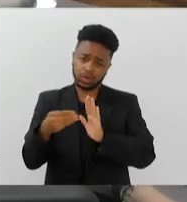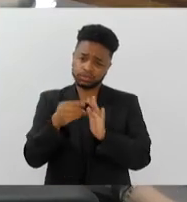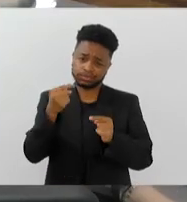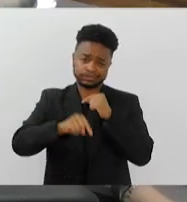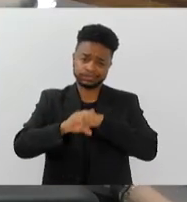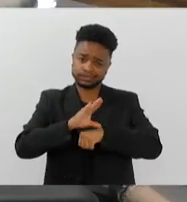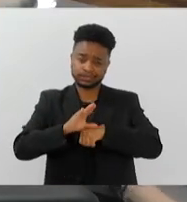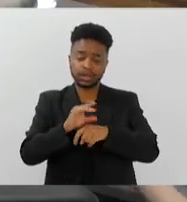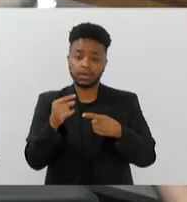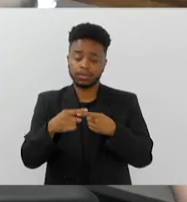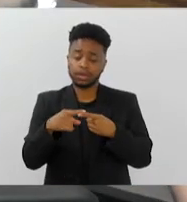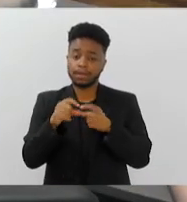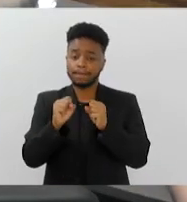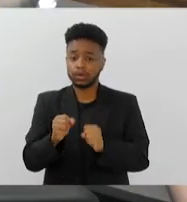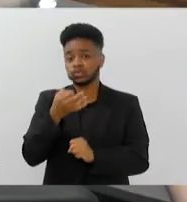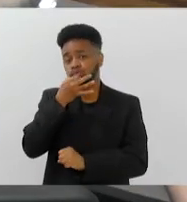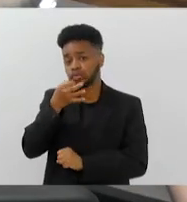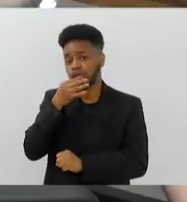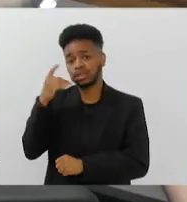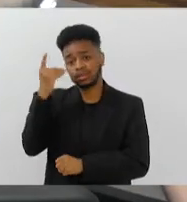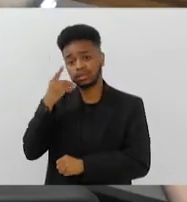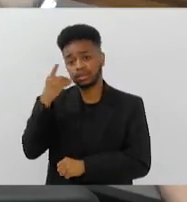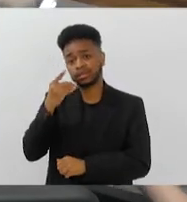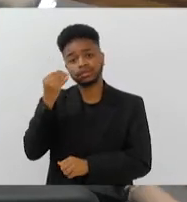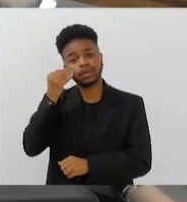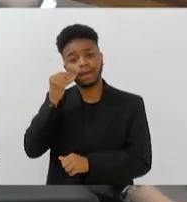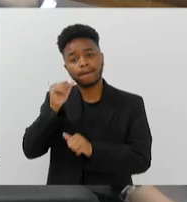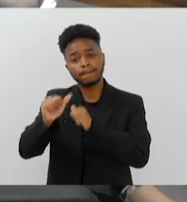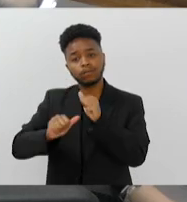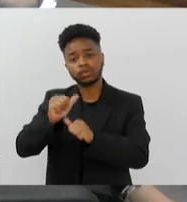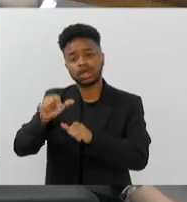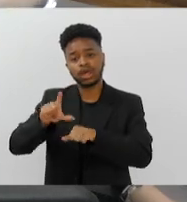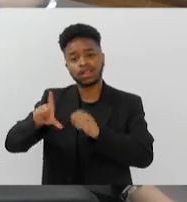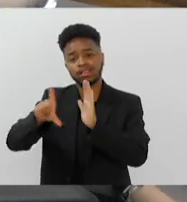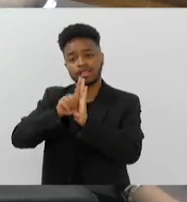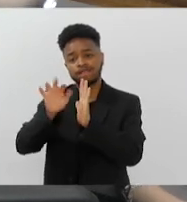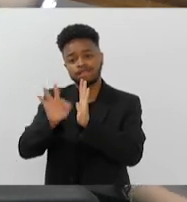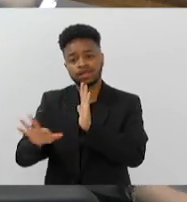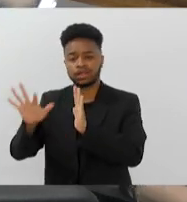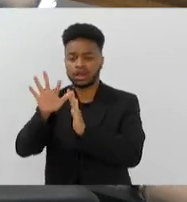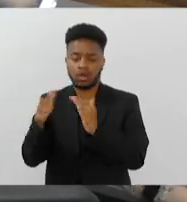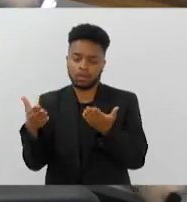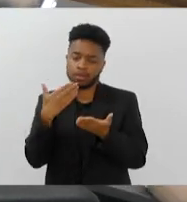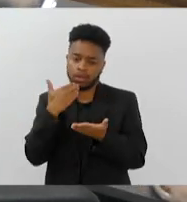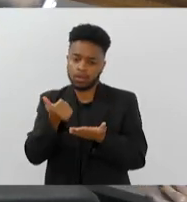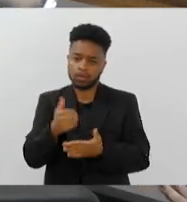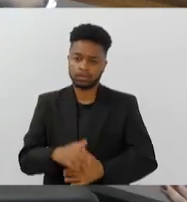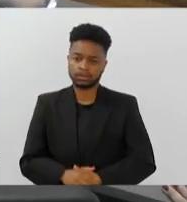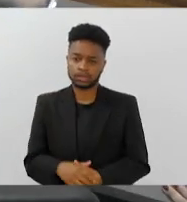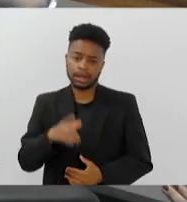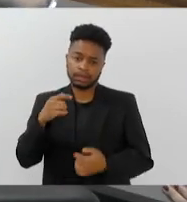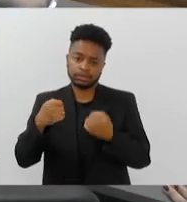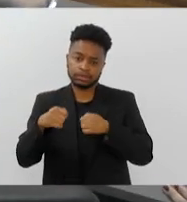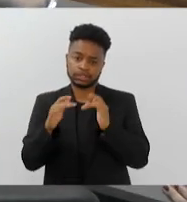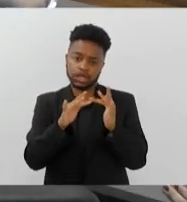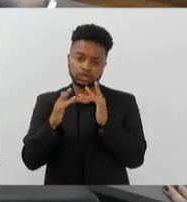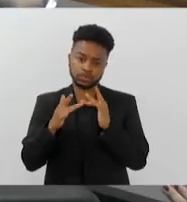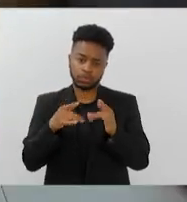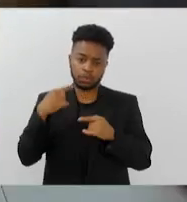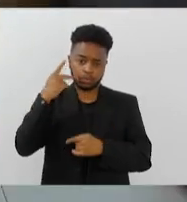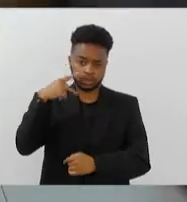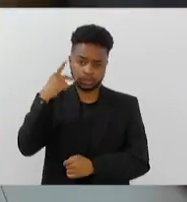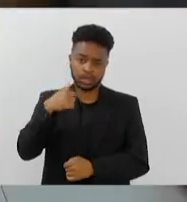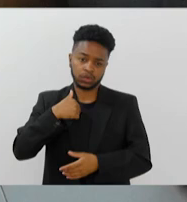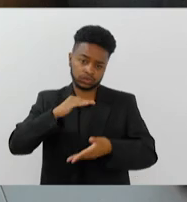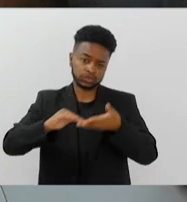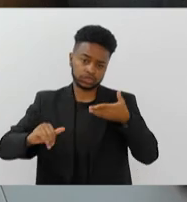pode sugerir para um deputado federal para mudar a lei federal. Então tá bem, então vamos. articulação política. Eu vou retirar,